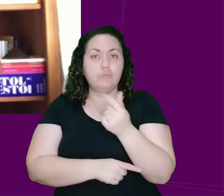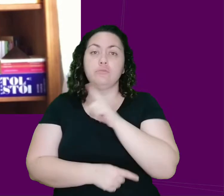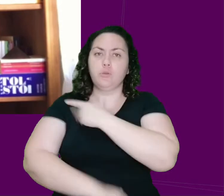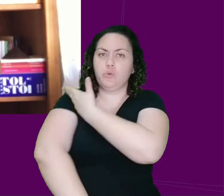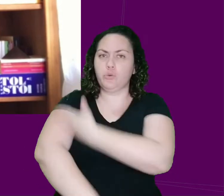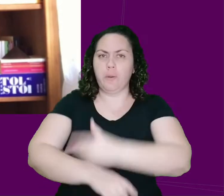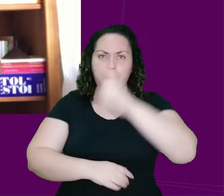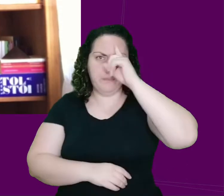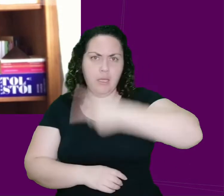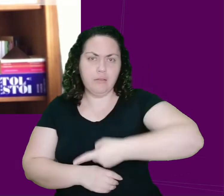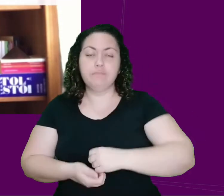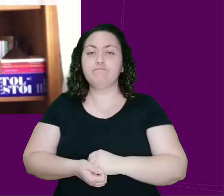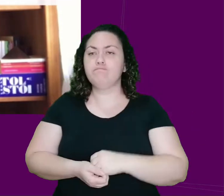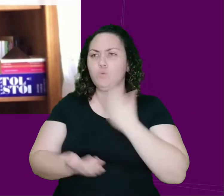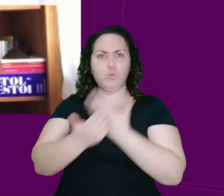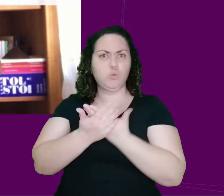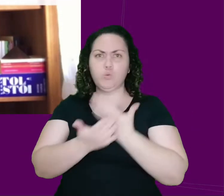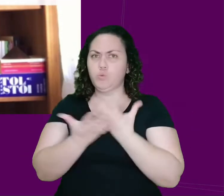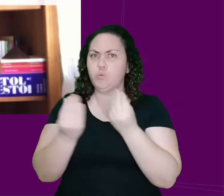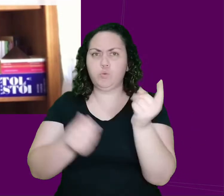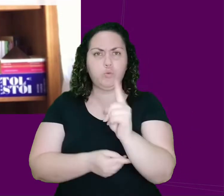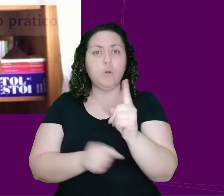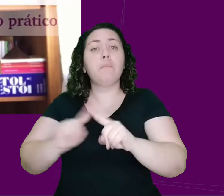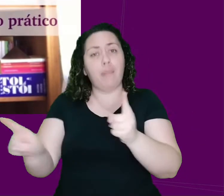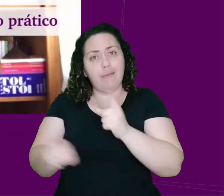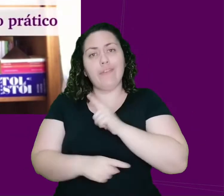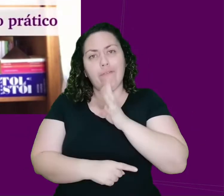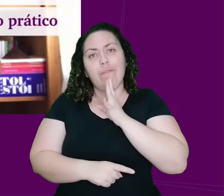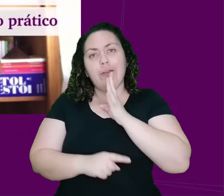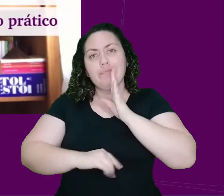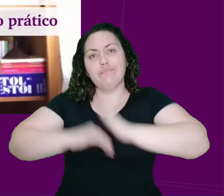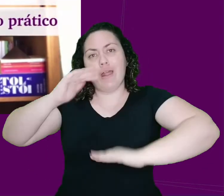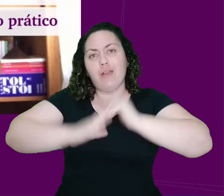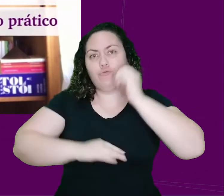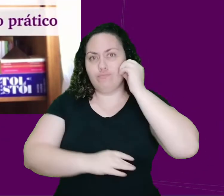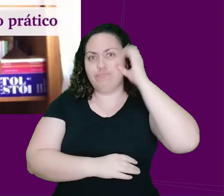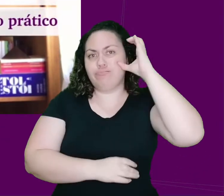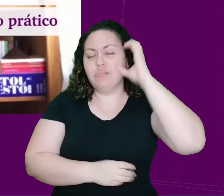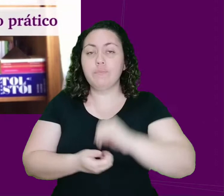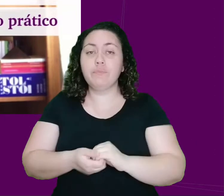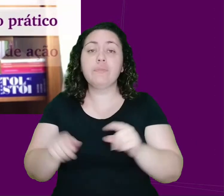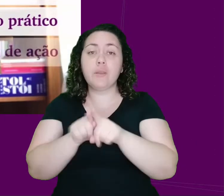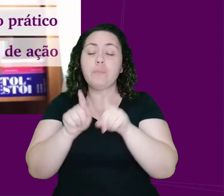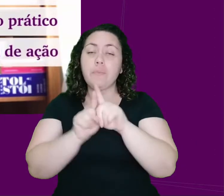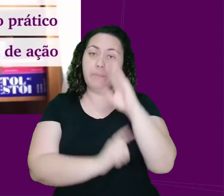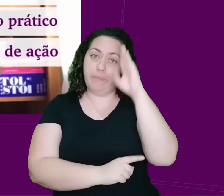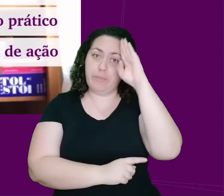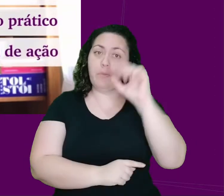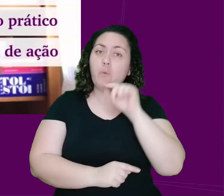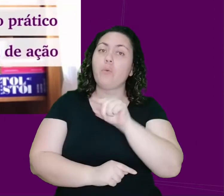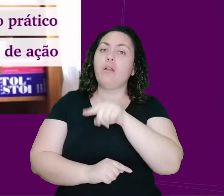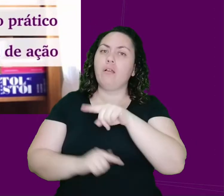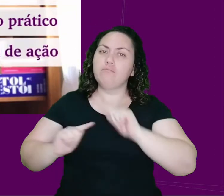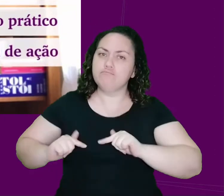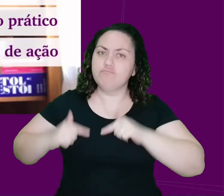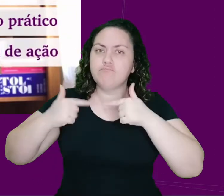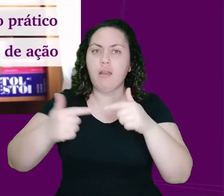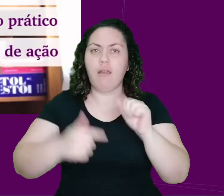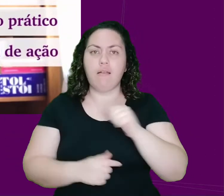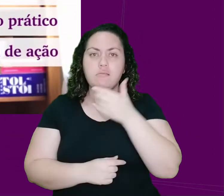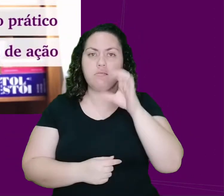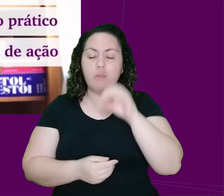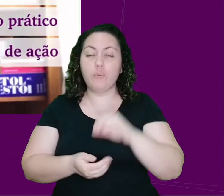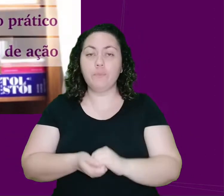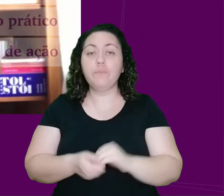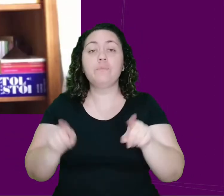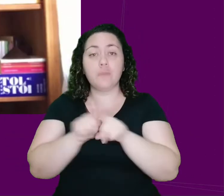habituado a mandar, que não tem muito estudo, porém tem conhecimento prático e principalmente que é um homem de ação. Ficamos